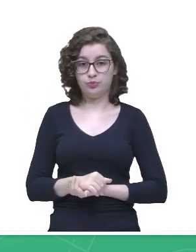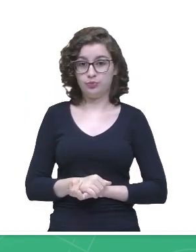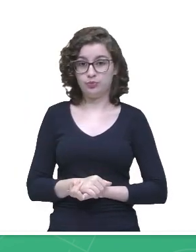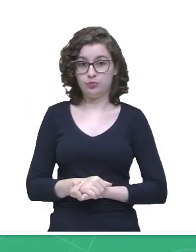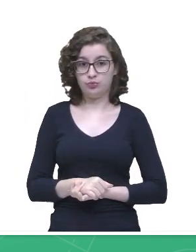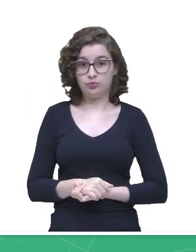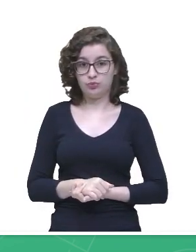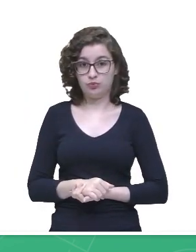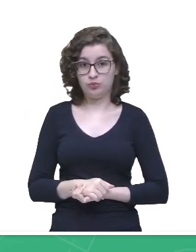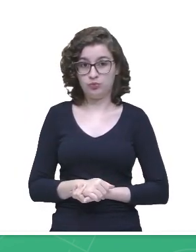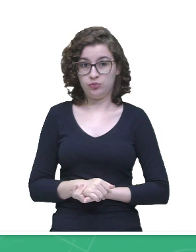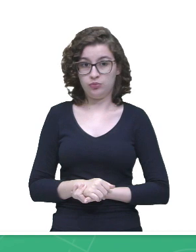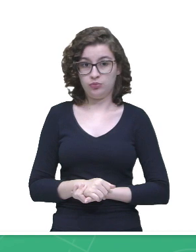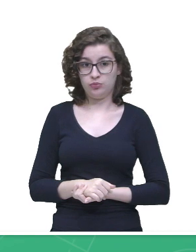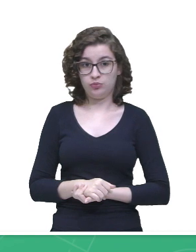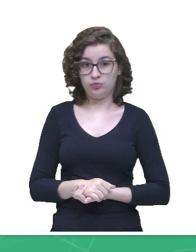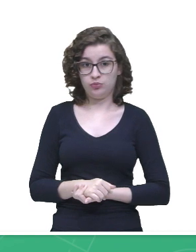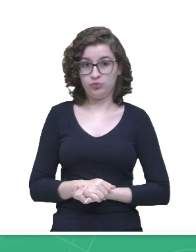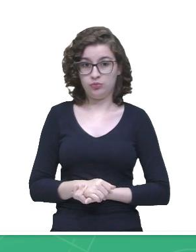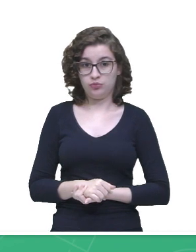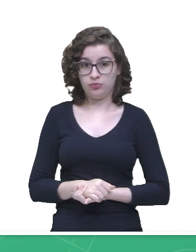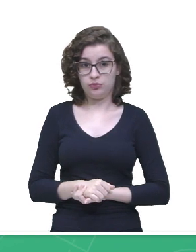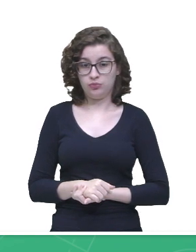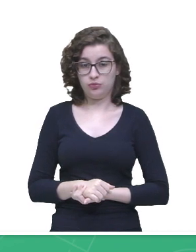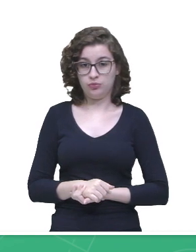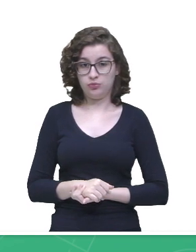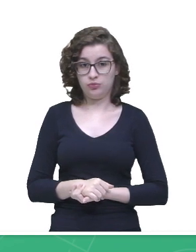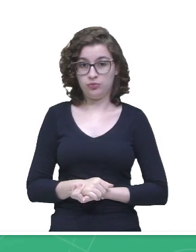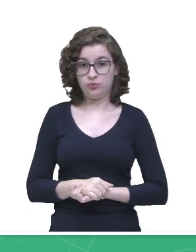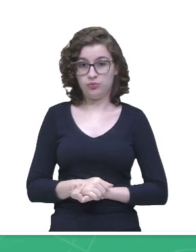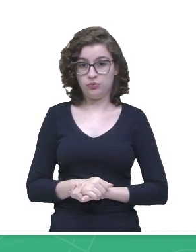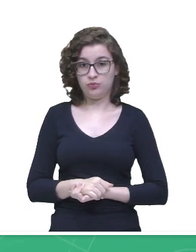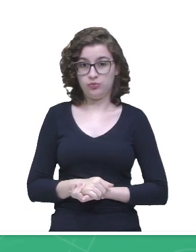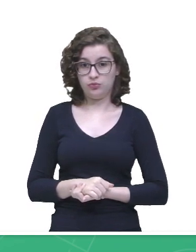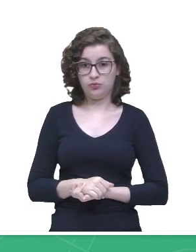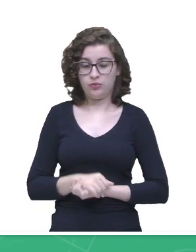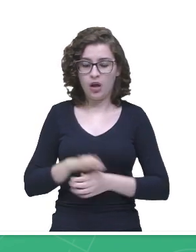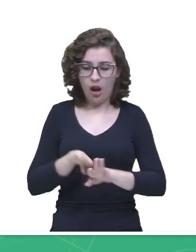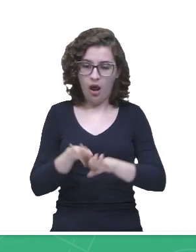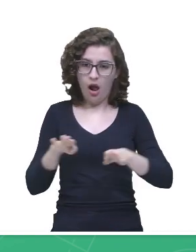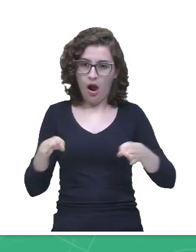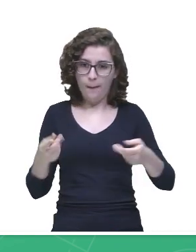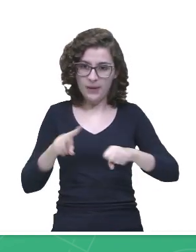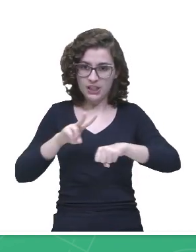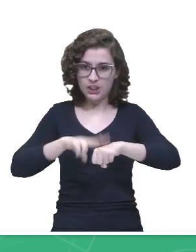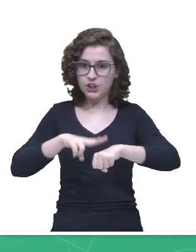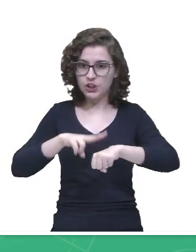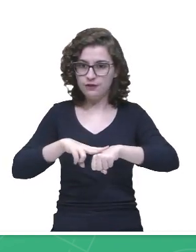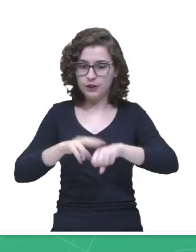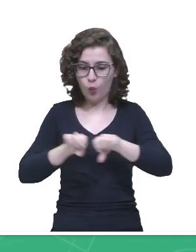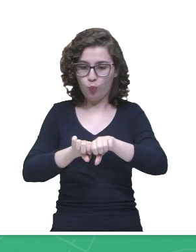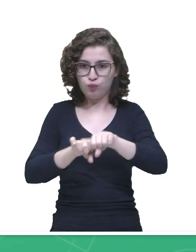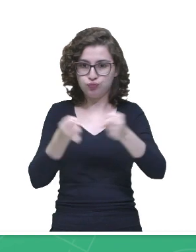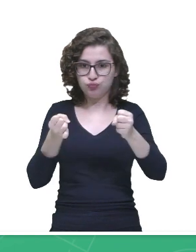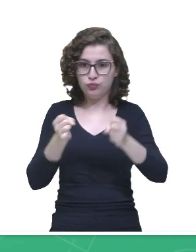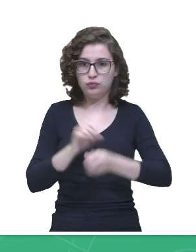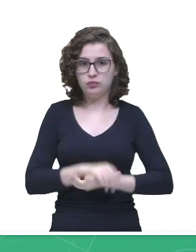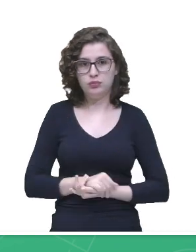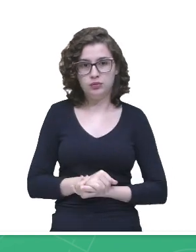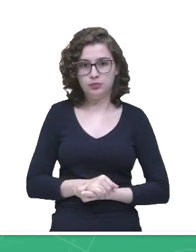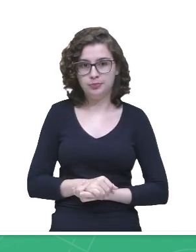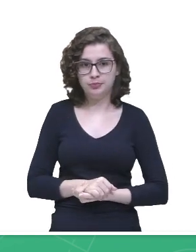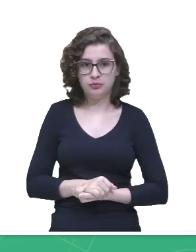sem querer, he roto a mesa de vidro de minha mamá. Quebrou a mesa de vidro da mãe. A J, nosotros.